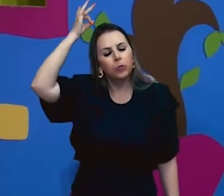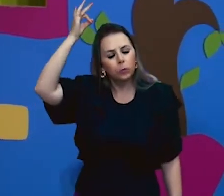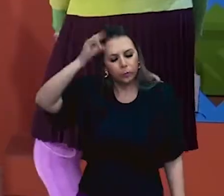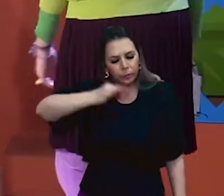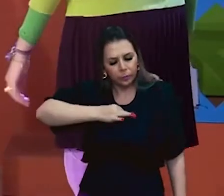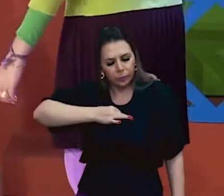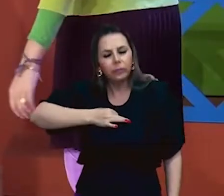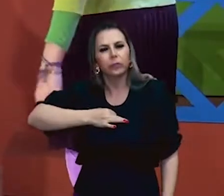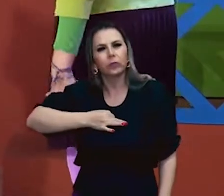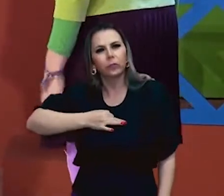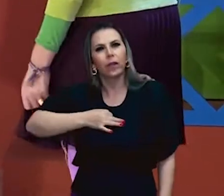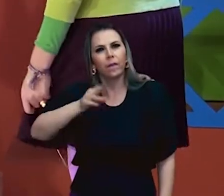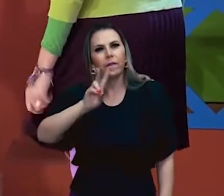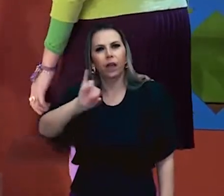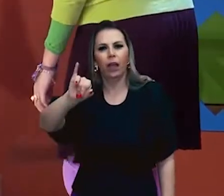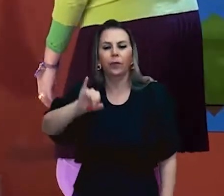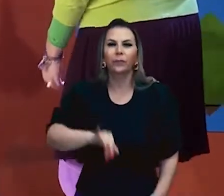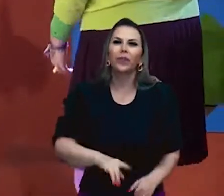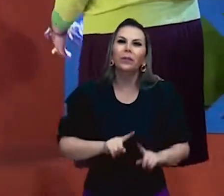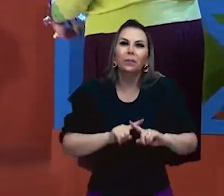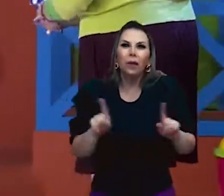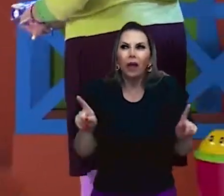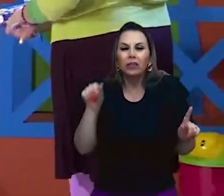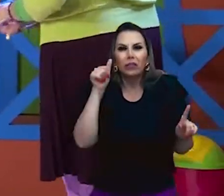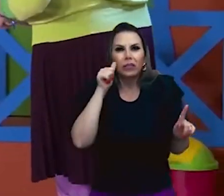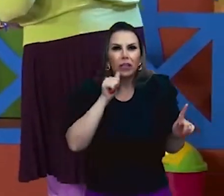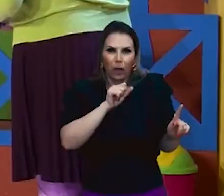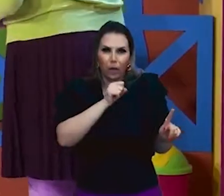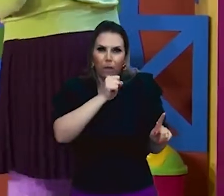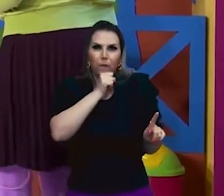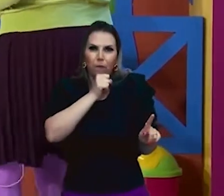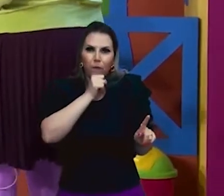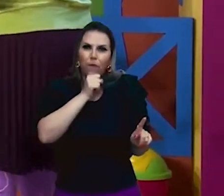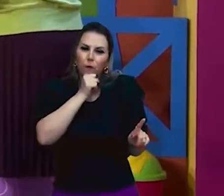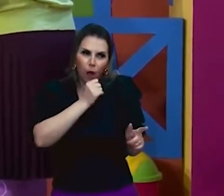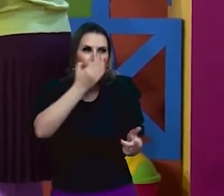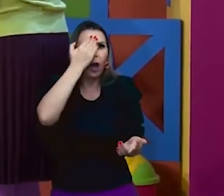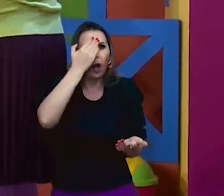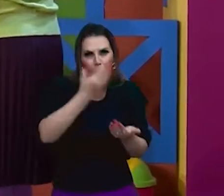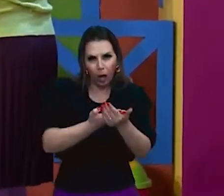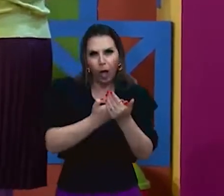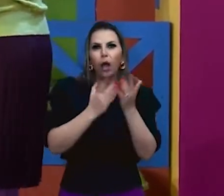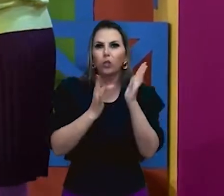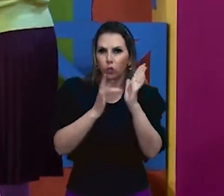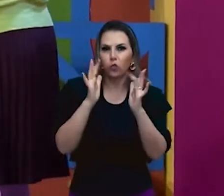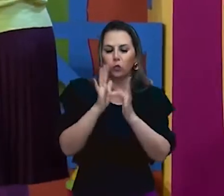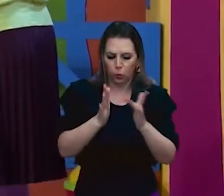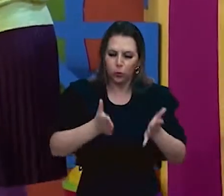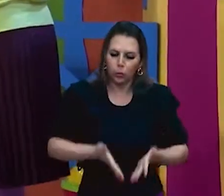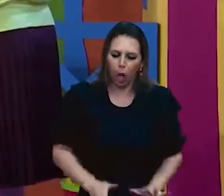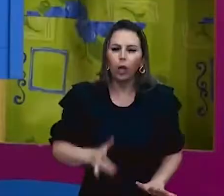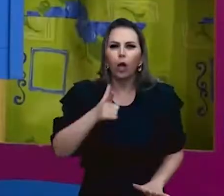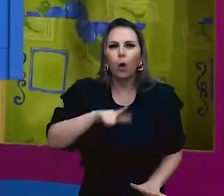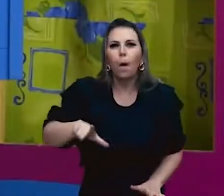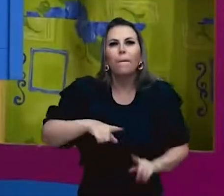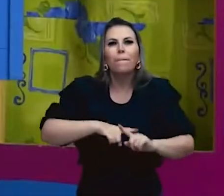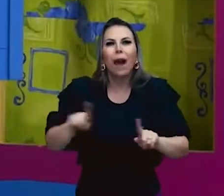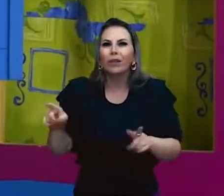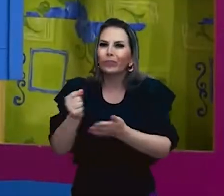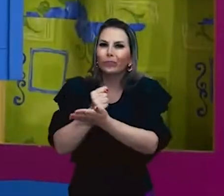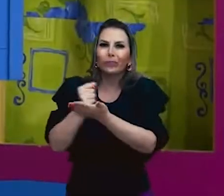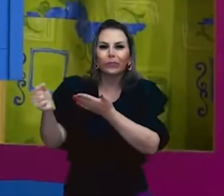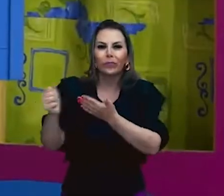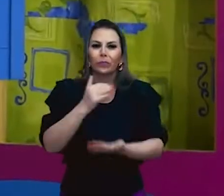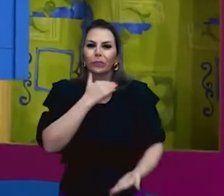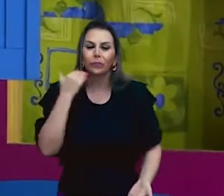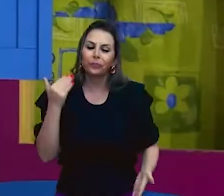Espírito. Mas, Gigi, a minha avó ela nasceu de novo. Ela acreditava em Jesus, mas ela morreu. Mas, Duda,